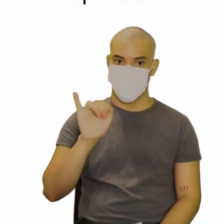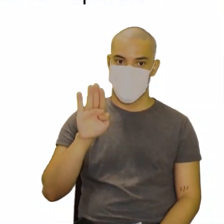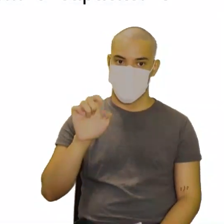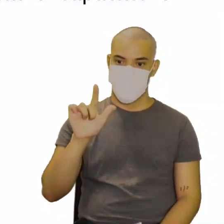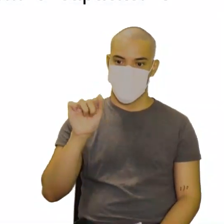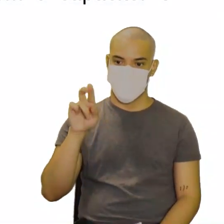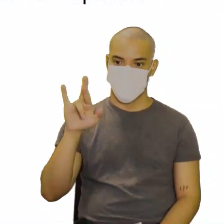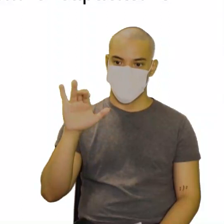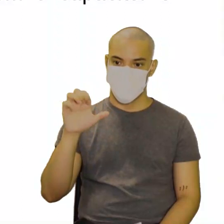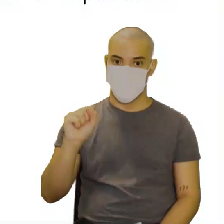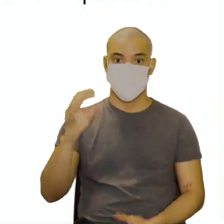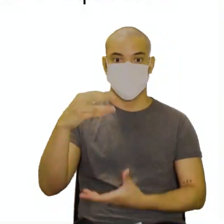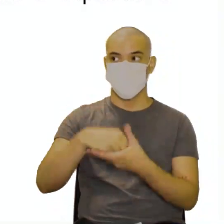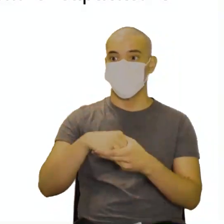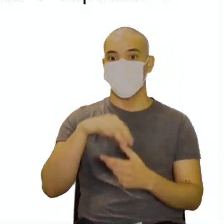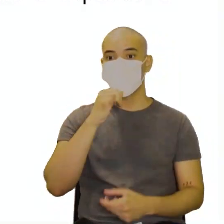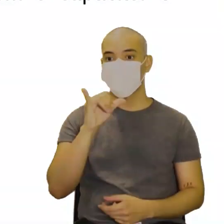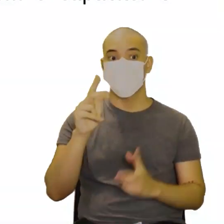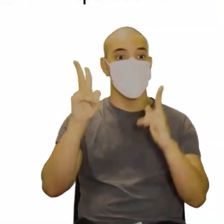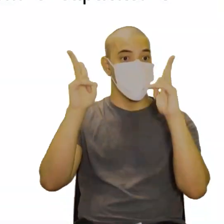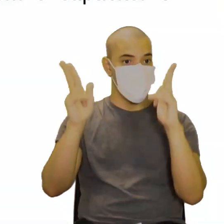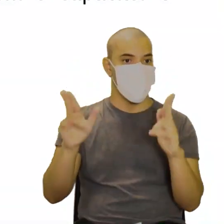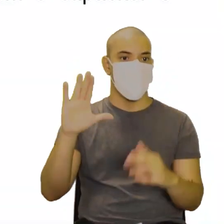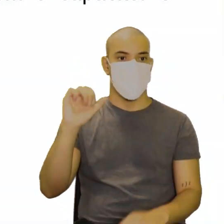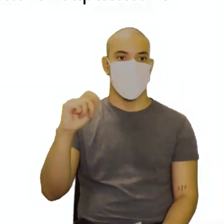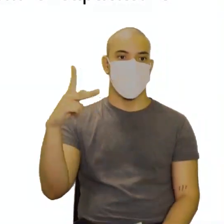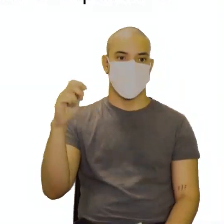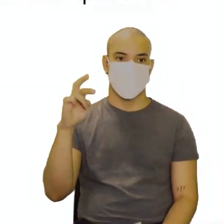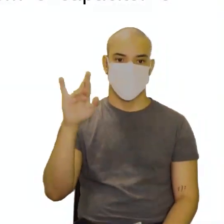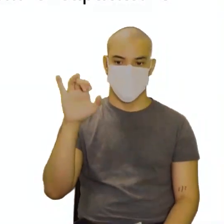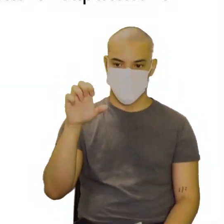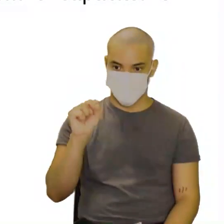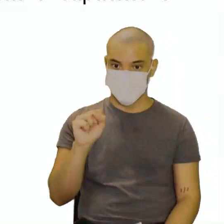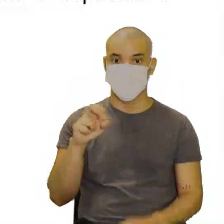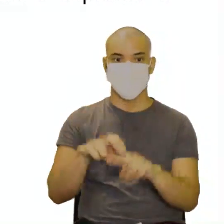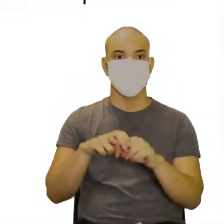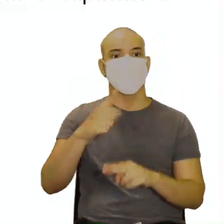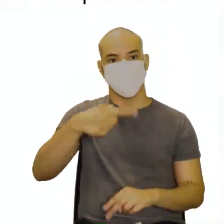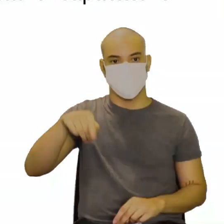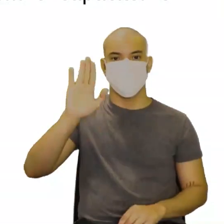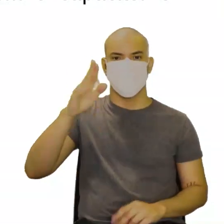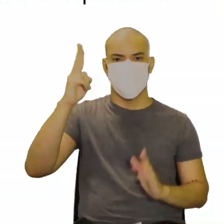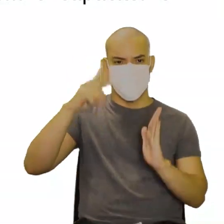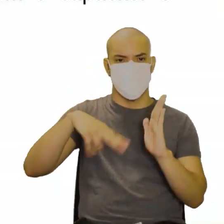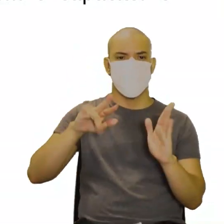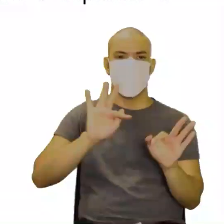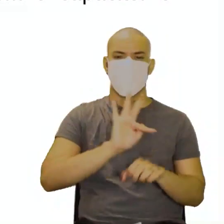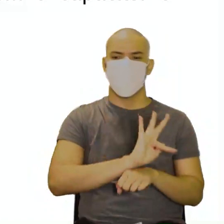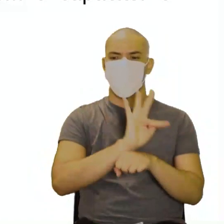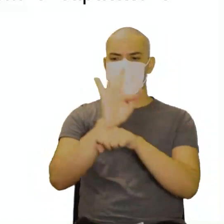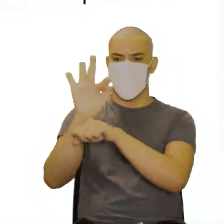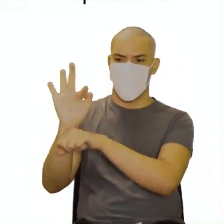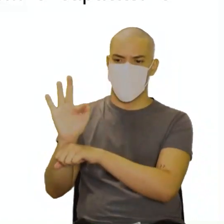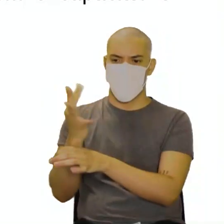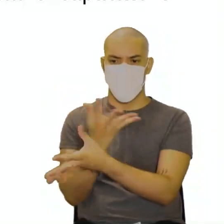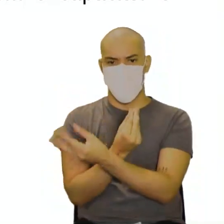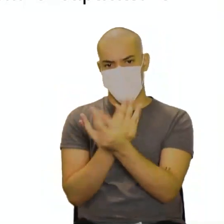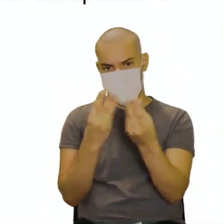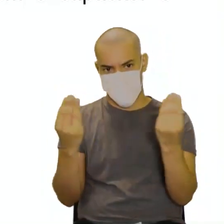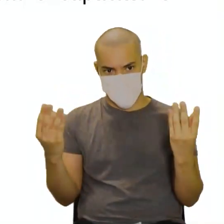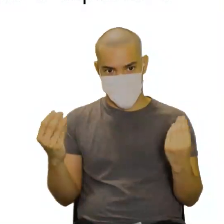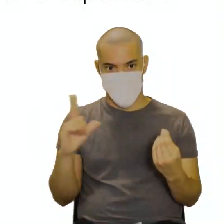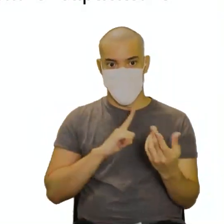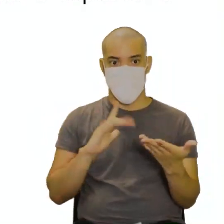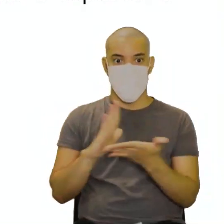energia, assim como os capacitores, tá? Então, isso você já deve ter visto em vários filmes. Ah, temos